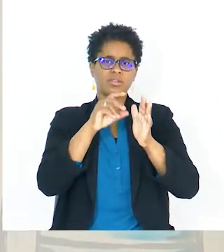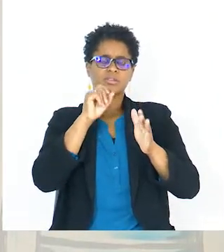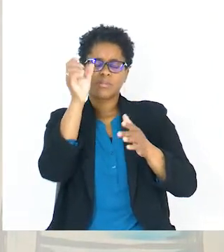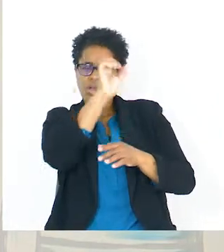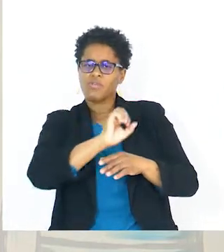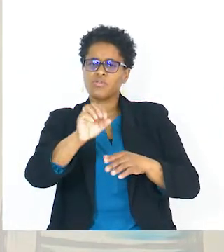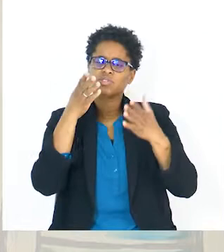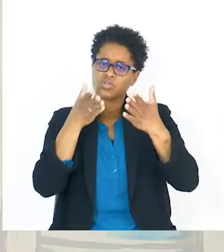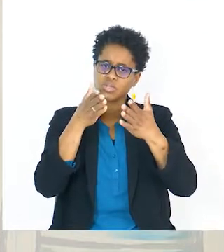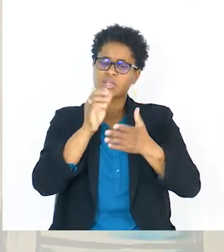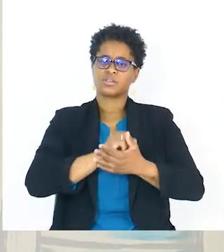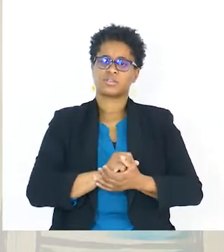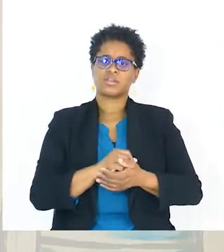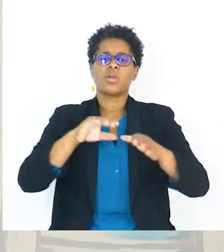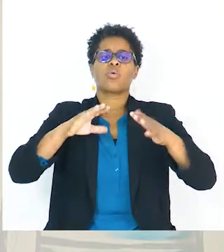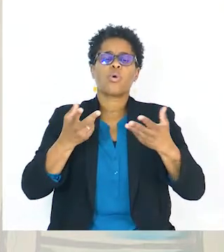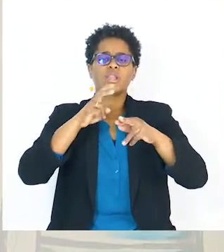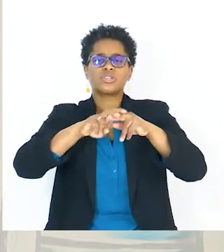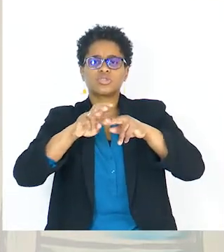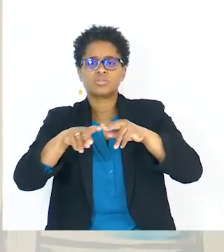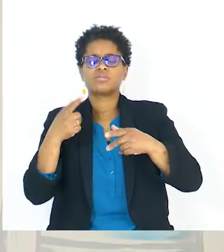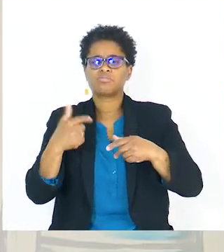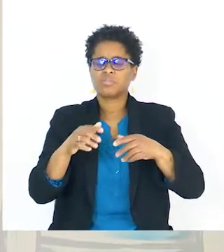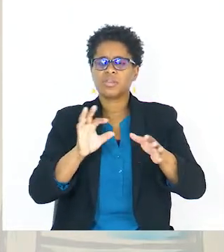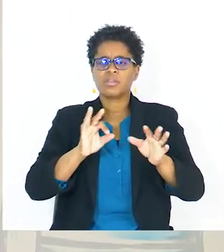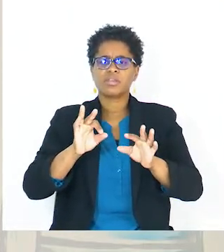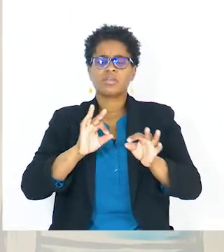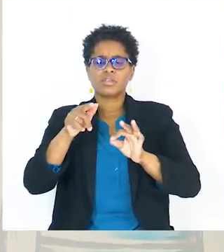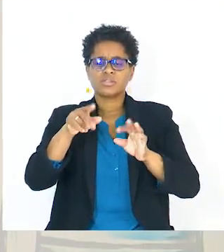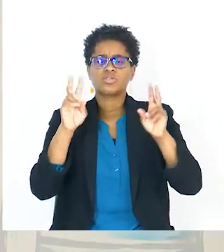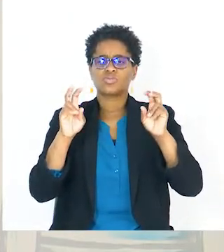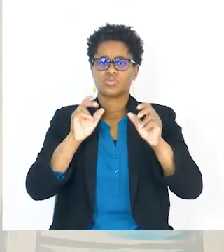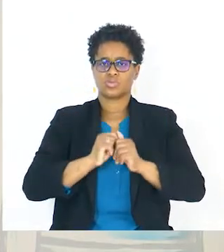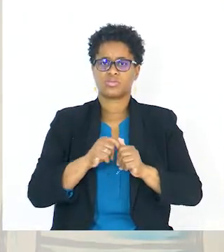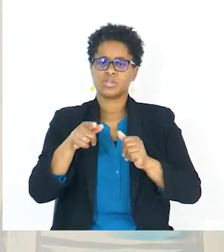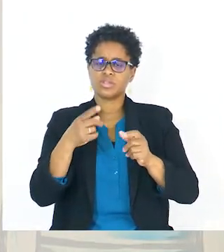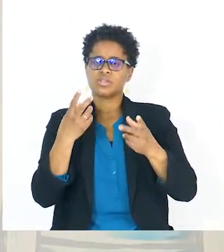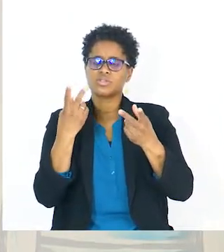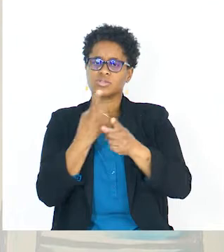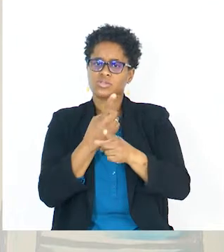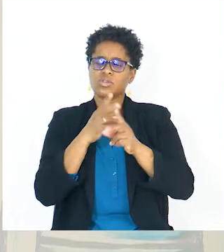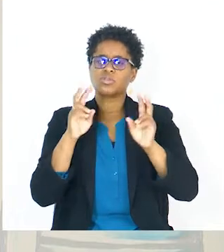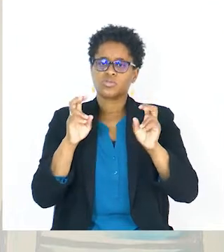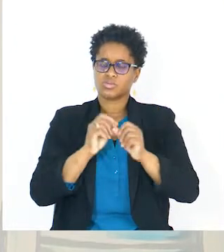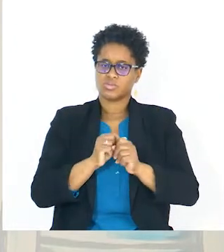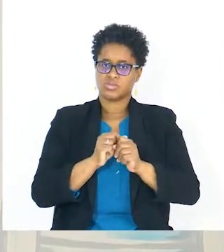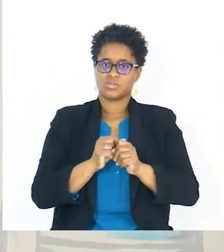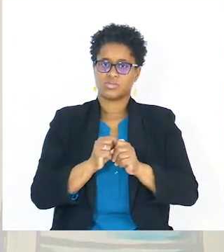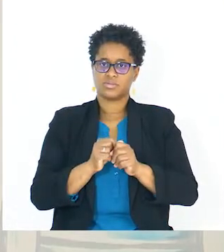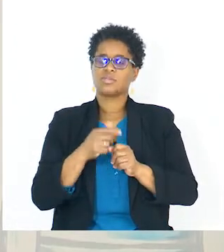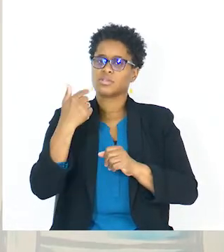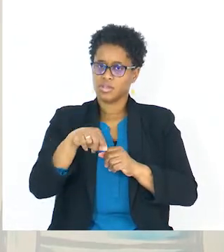para vos ajudar. Qual é a disciplina que trata desses aspectos, esses conteúdos?